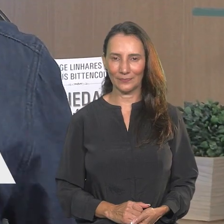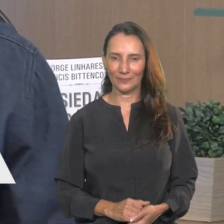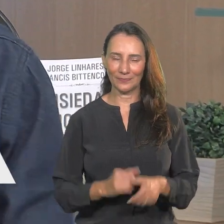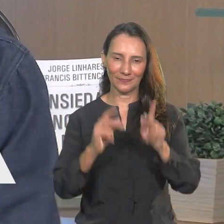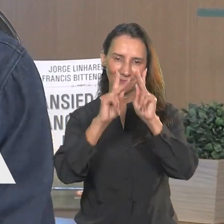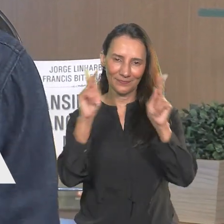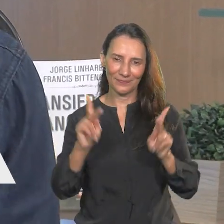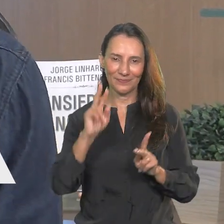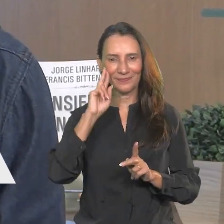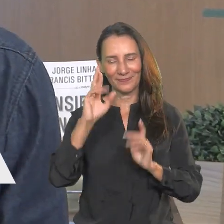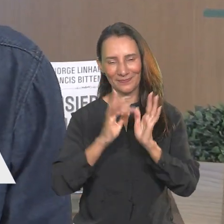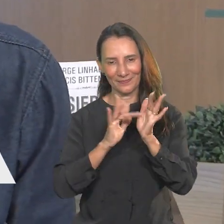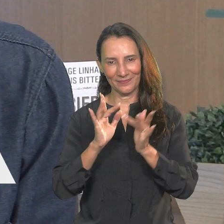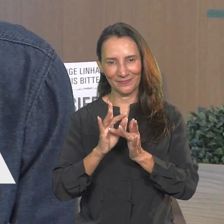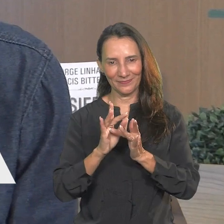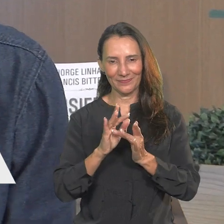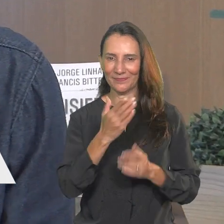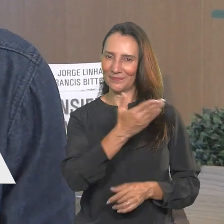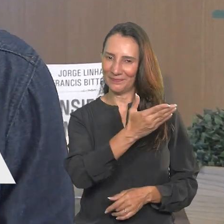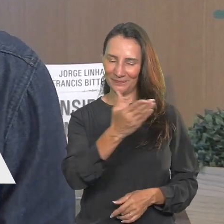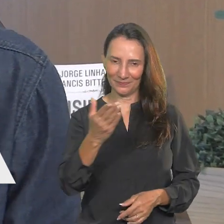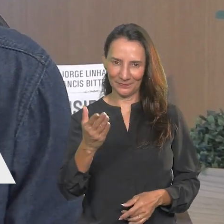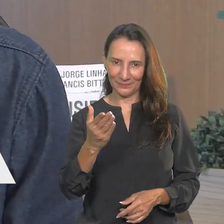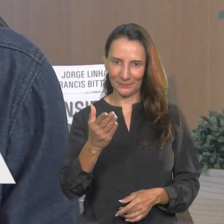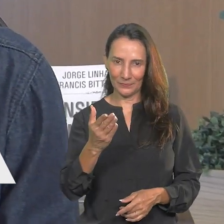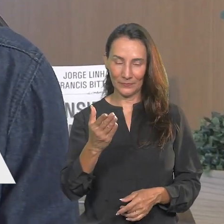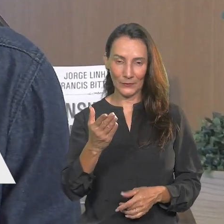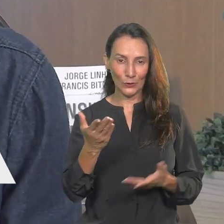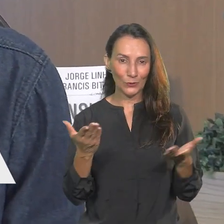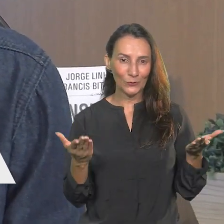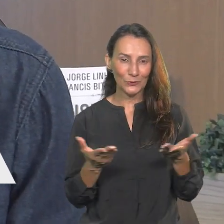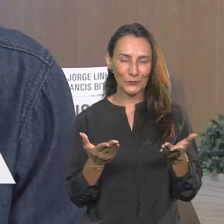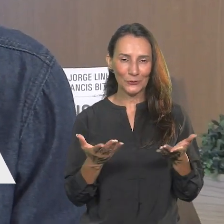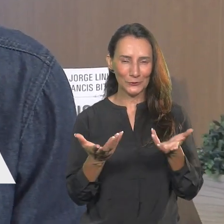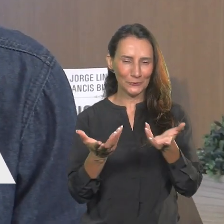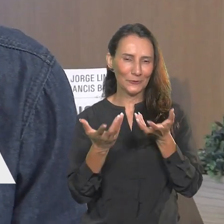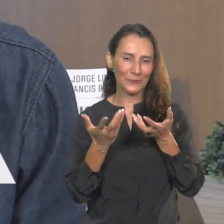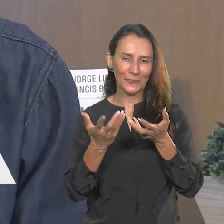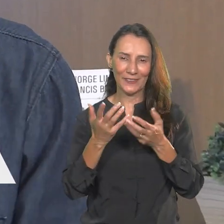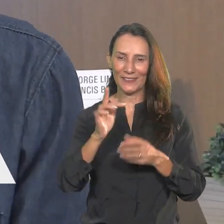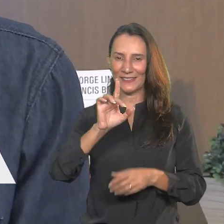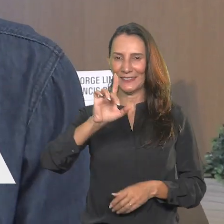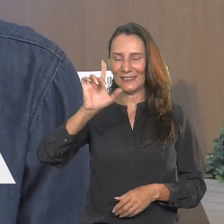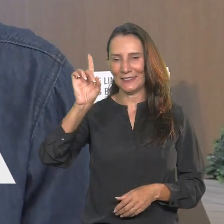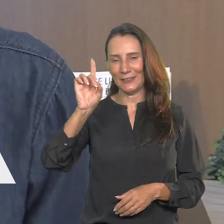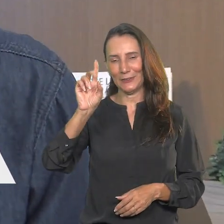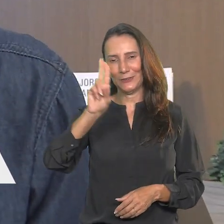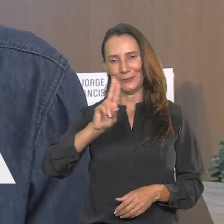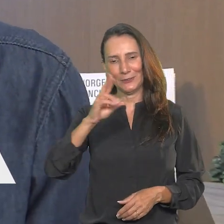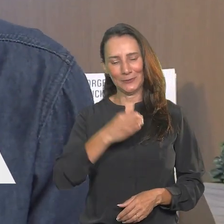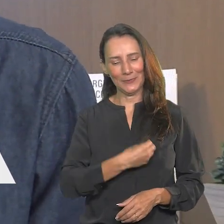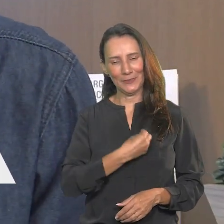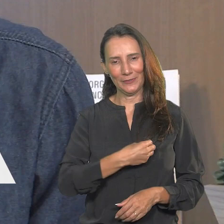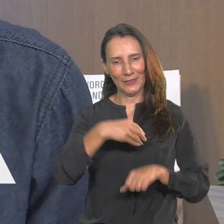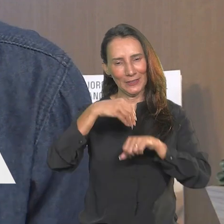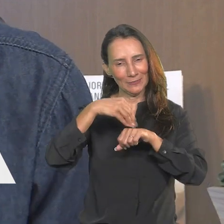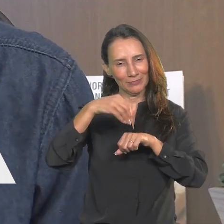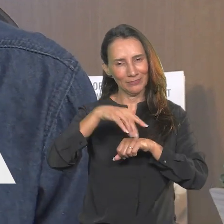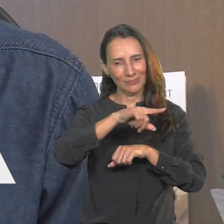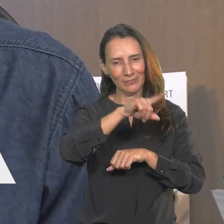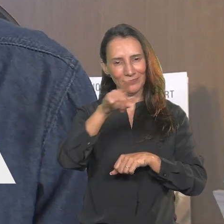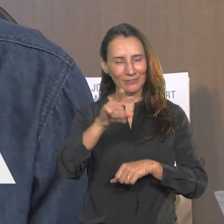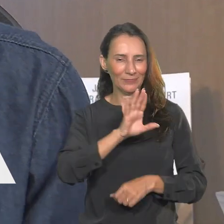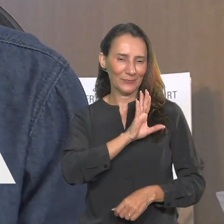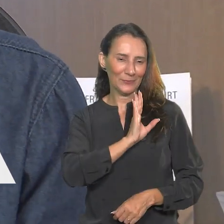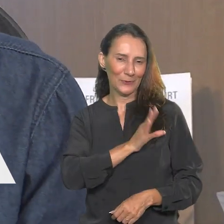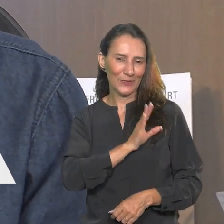A paz do Senhor Jesus para você. Quero ser boca de Deus, hein? Quero ministrar o seu coração uma palavra